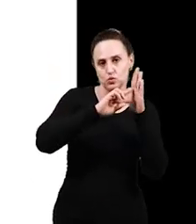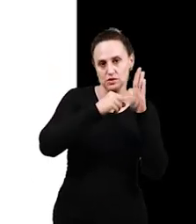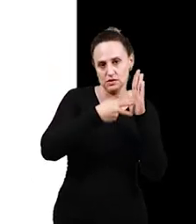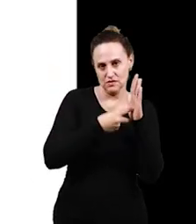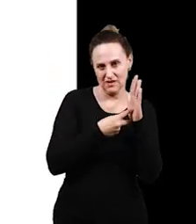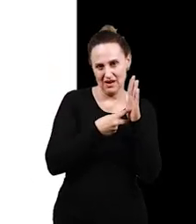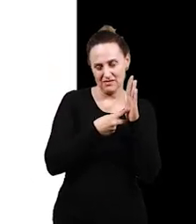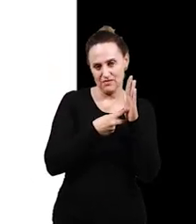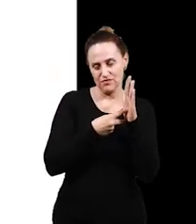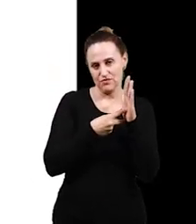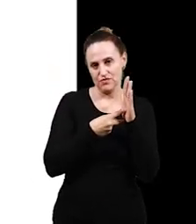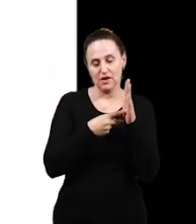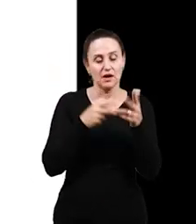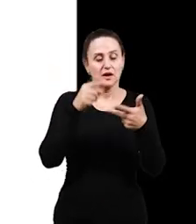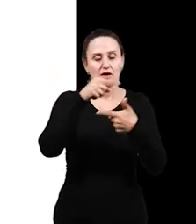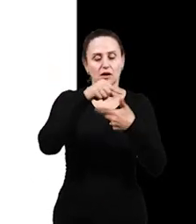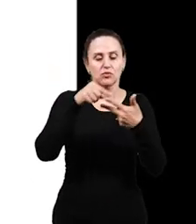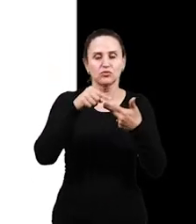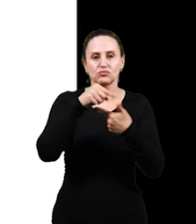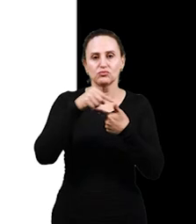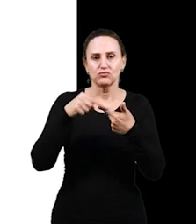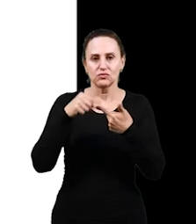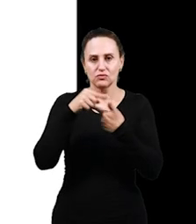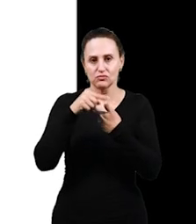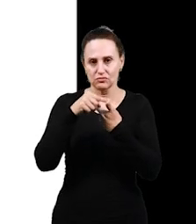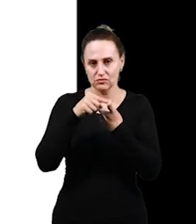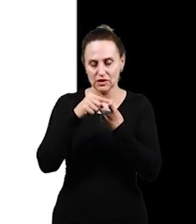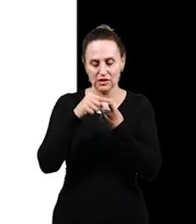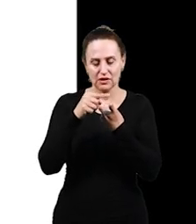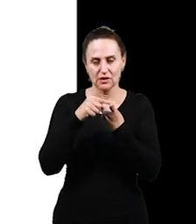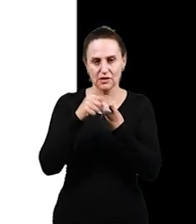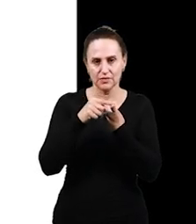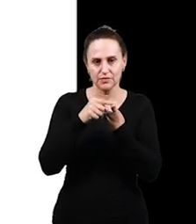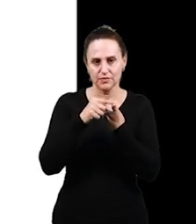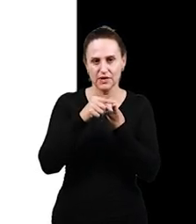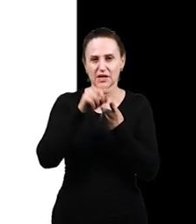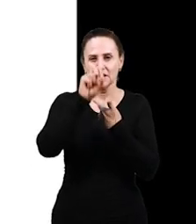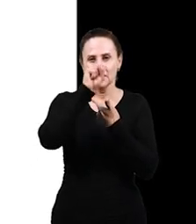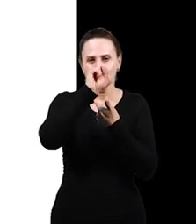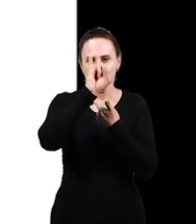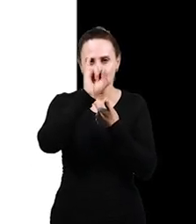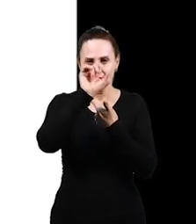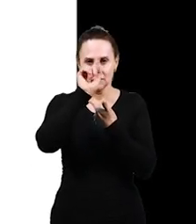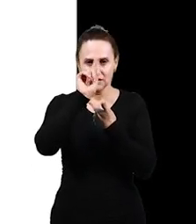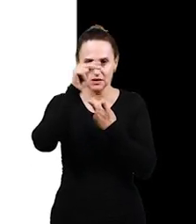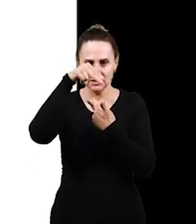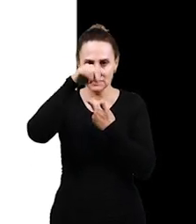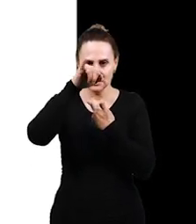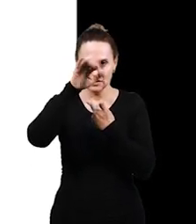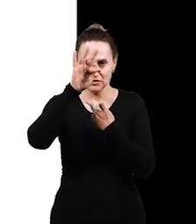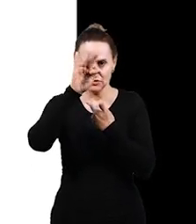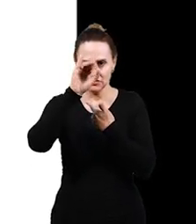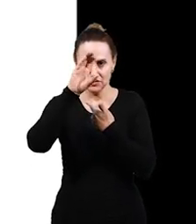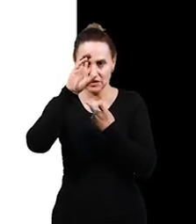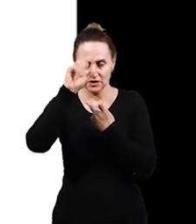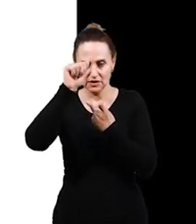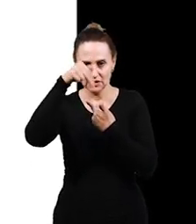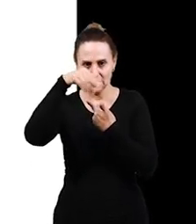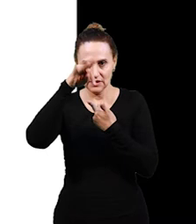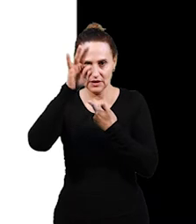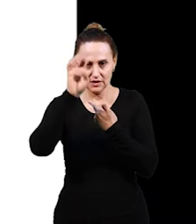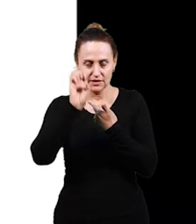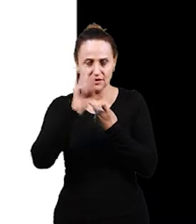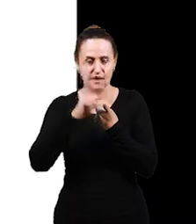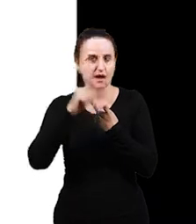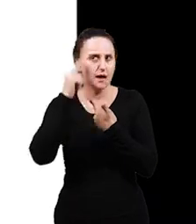signo ele tem sempre dois lados o significante é a imagem acústica né